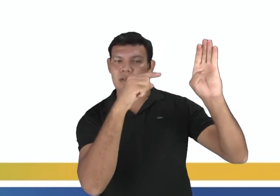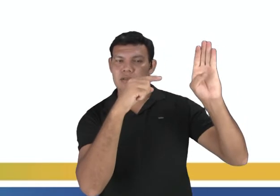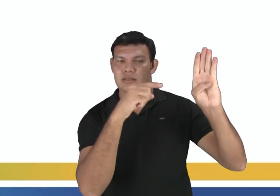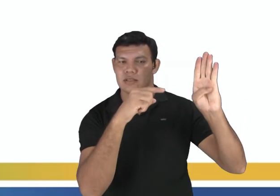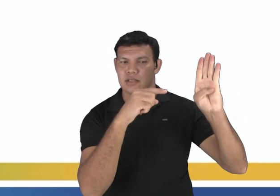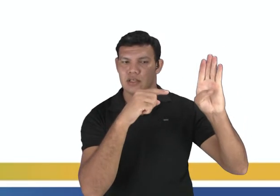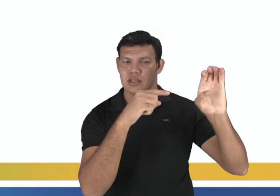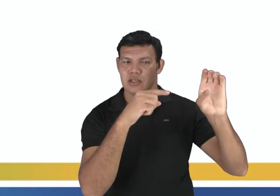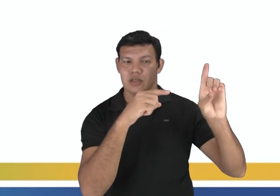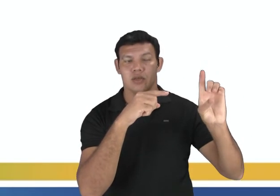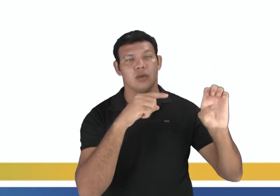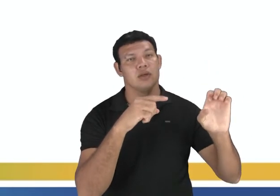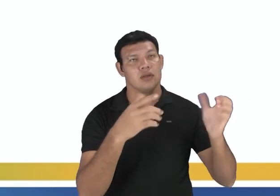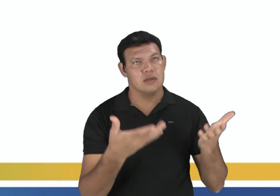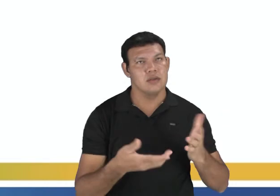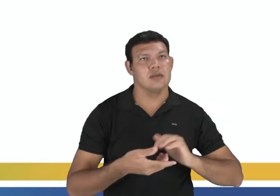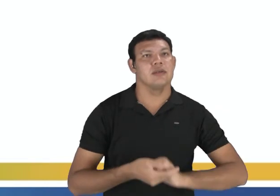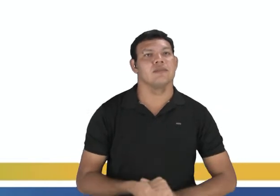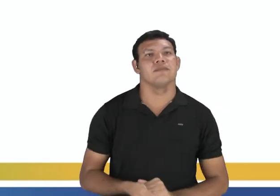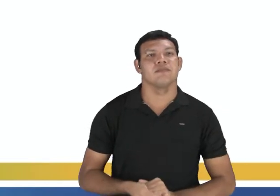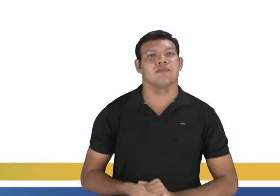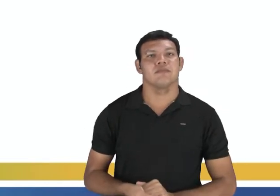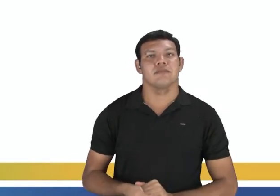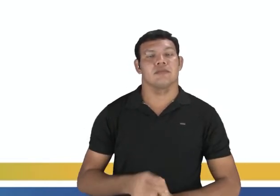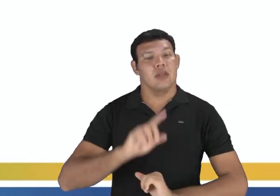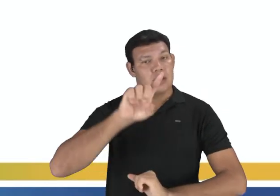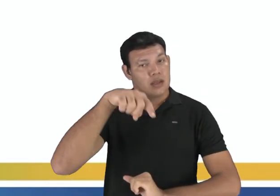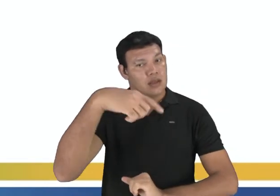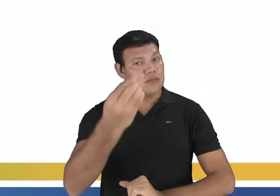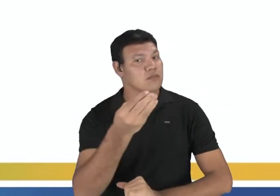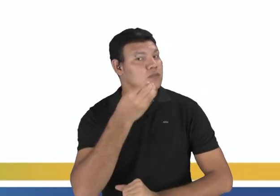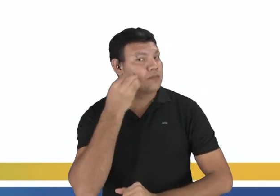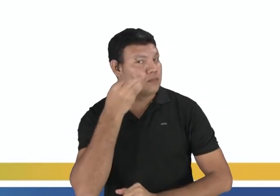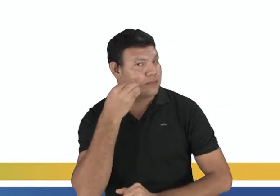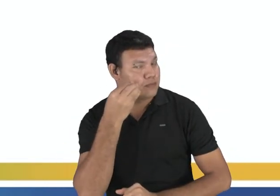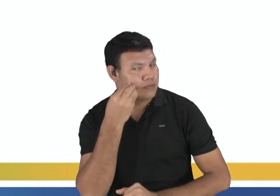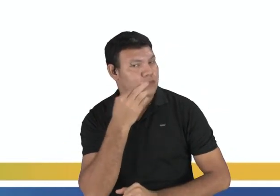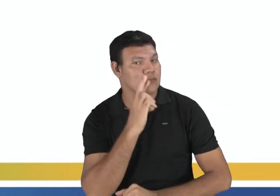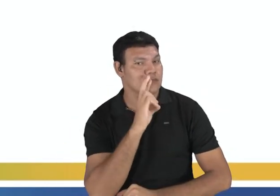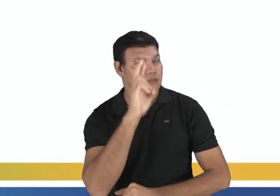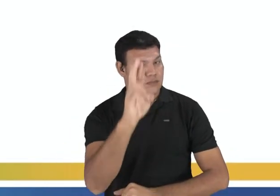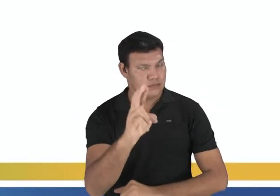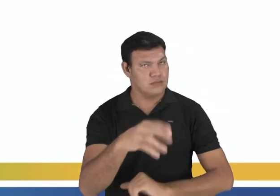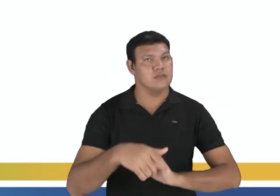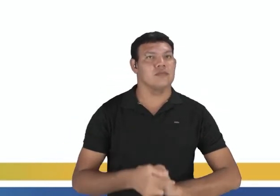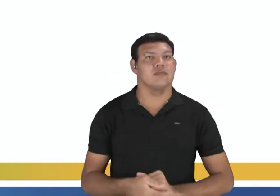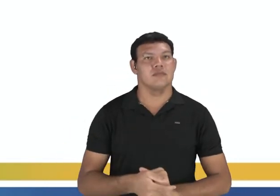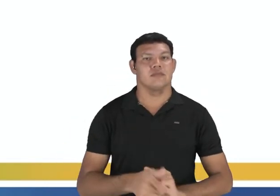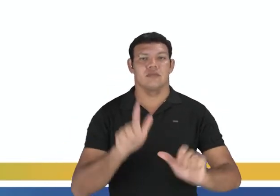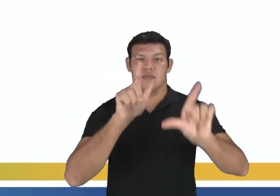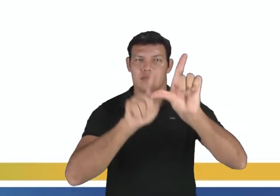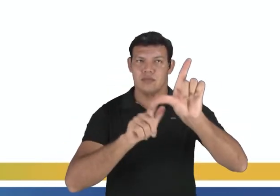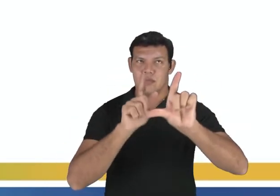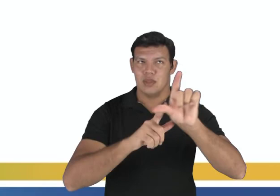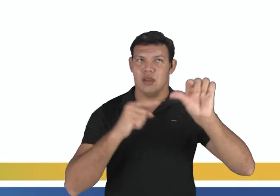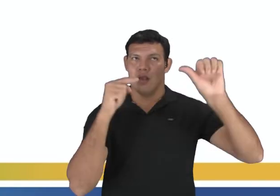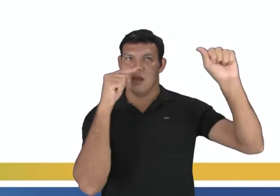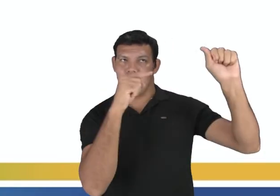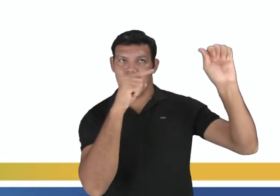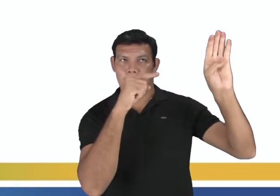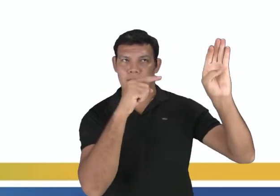leiam o texto, depois tentem resolver essas questões. Deem um